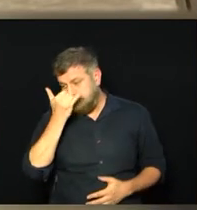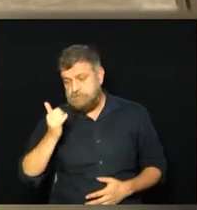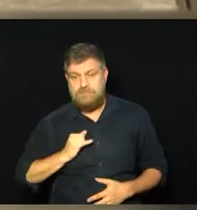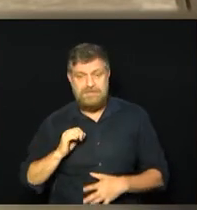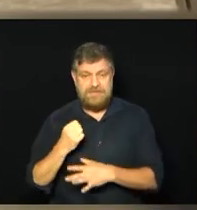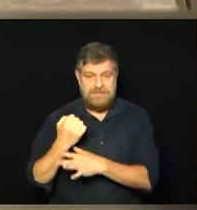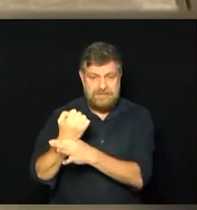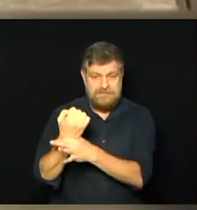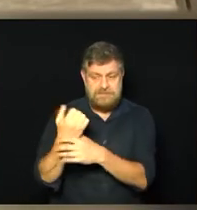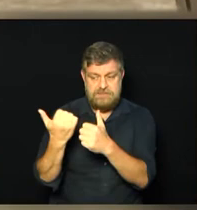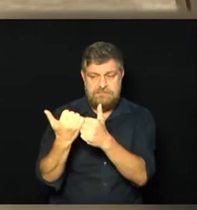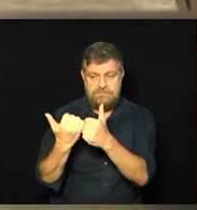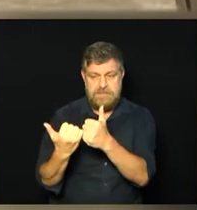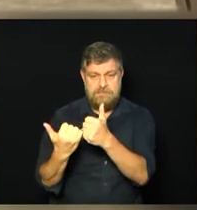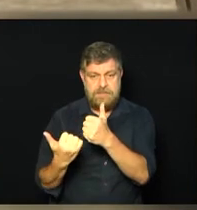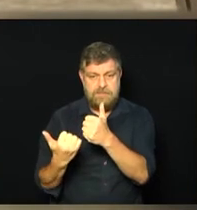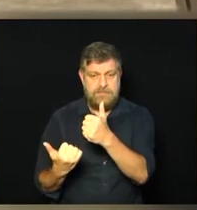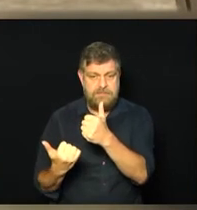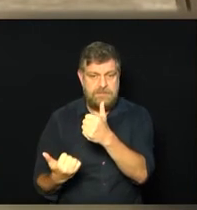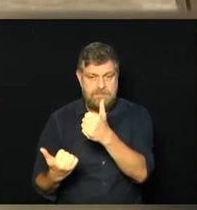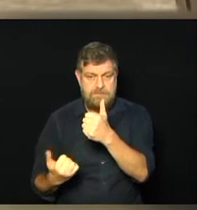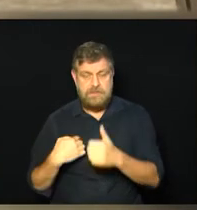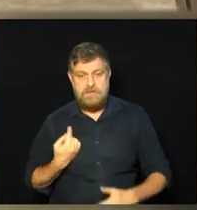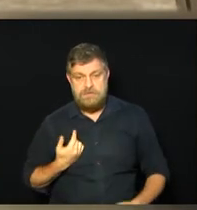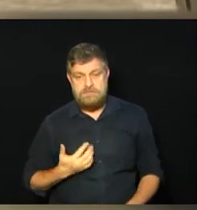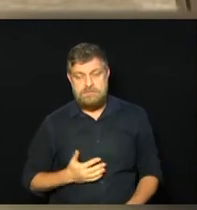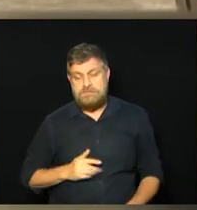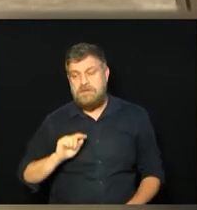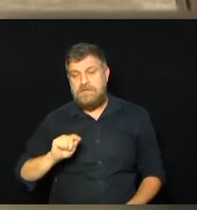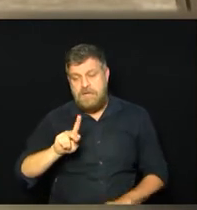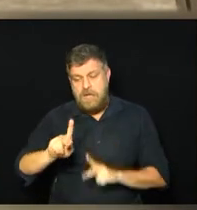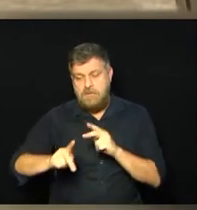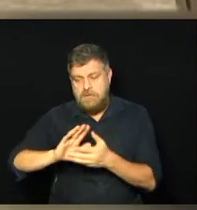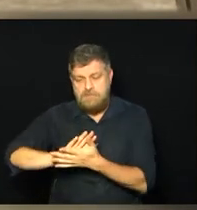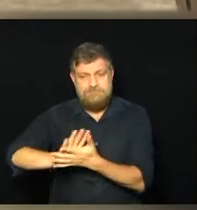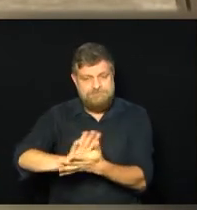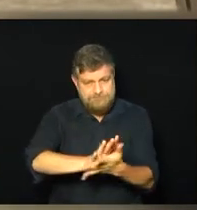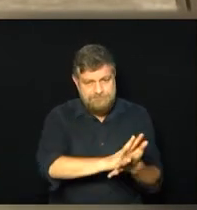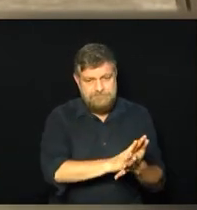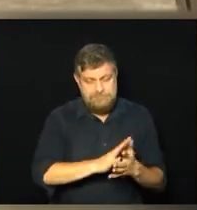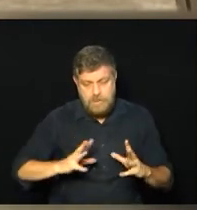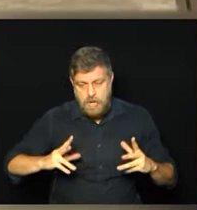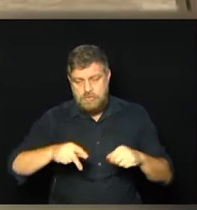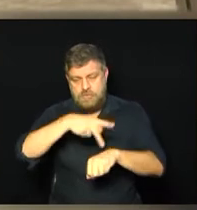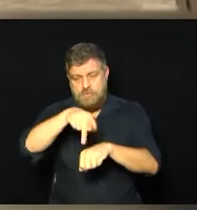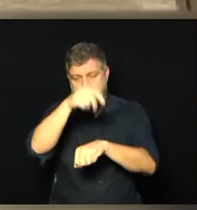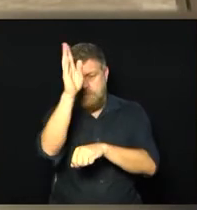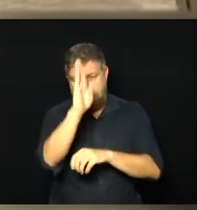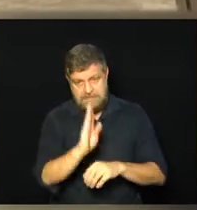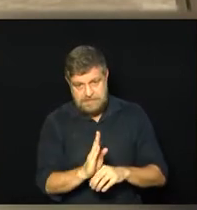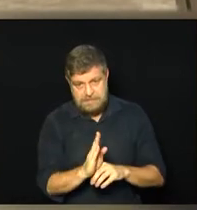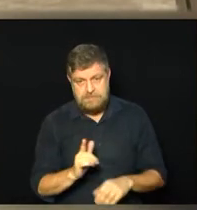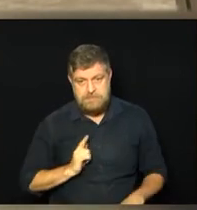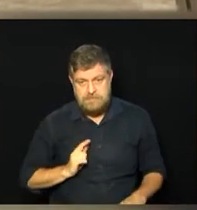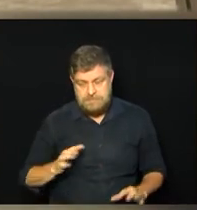segurança, né, acabou ficando um pouquinho de lado, isso que nos assola os campineiros, assola acho que toda a população do Brasil. Então essa junção, né,